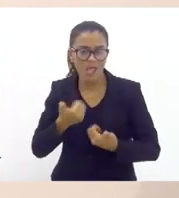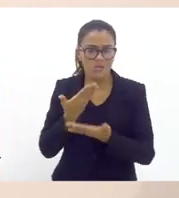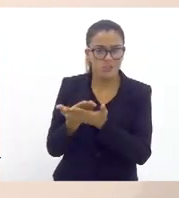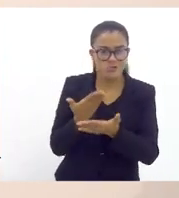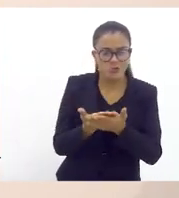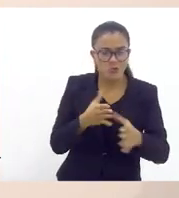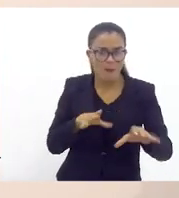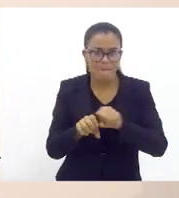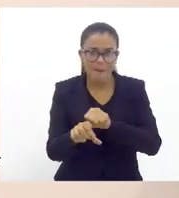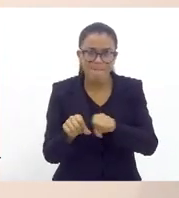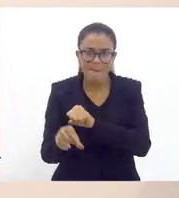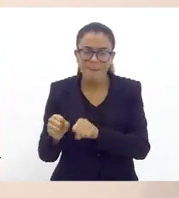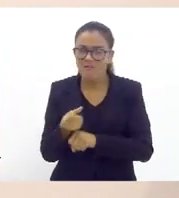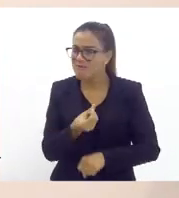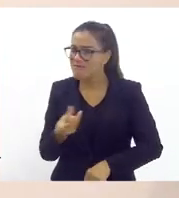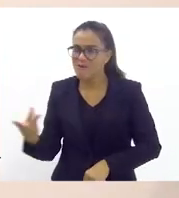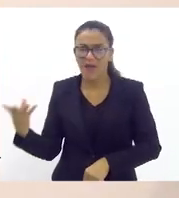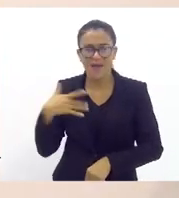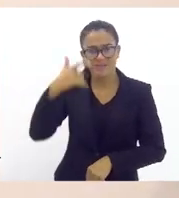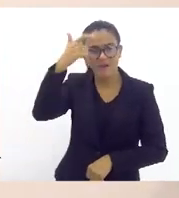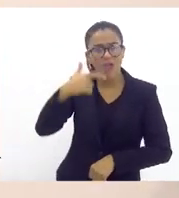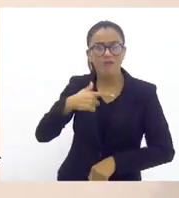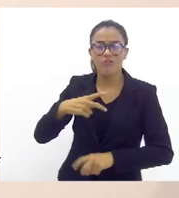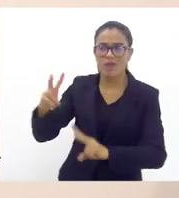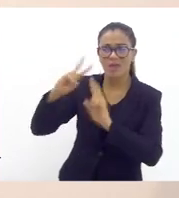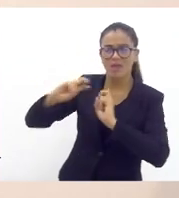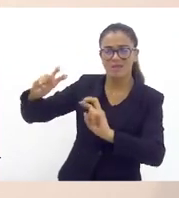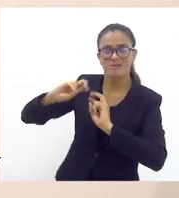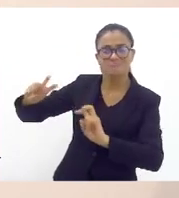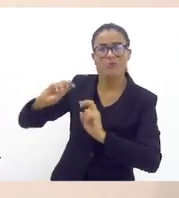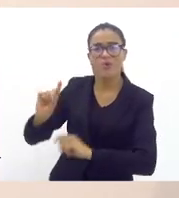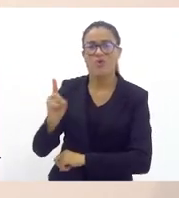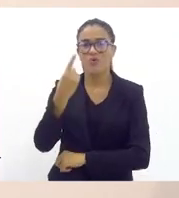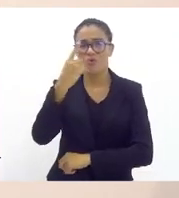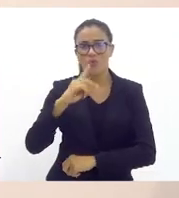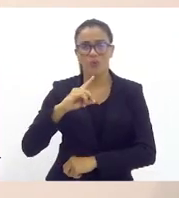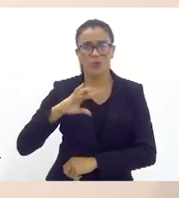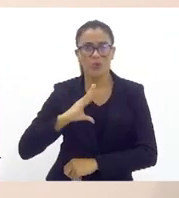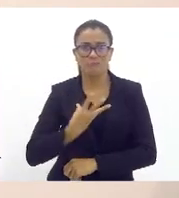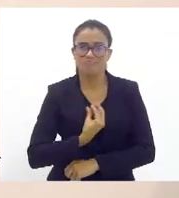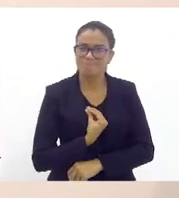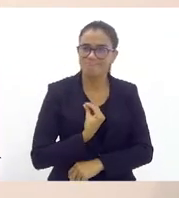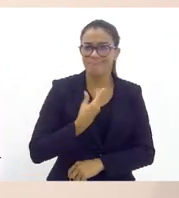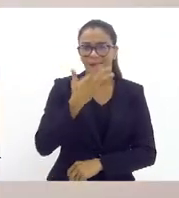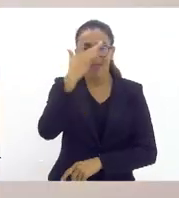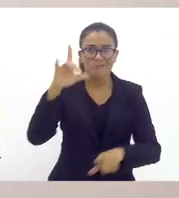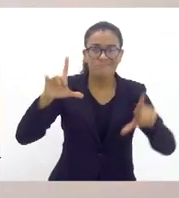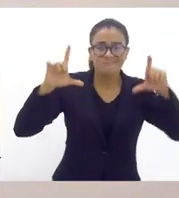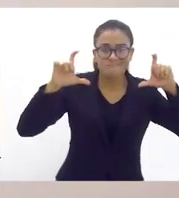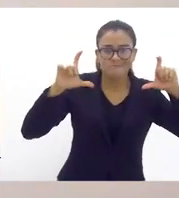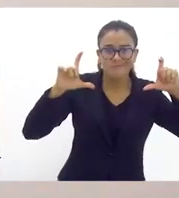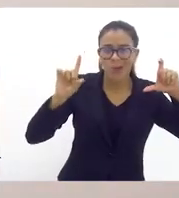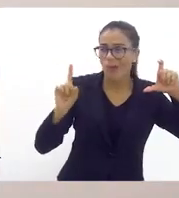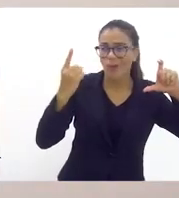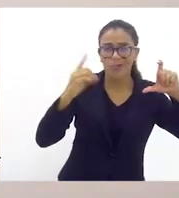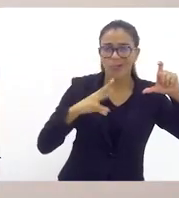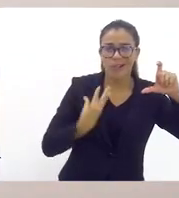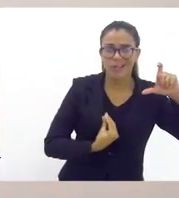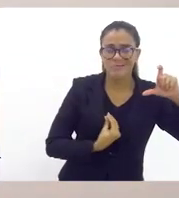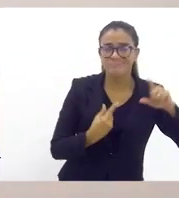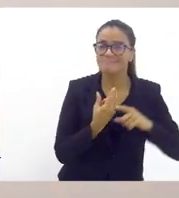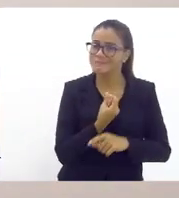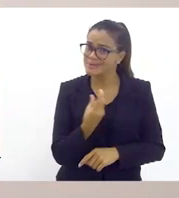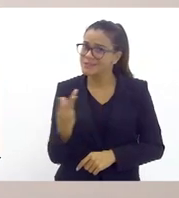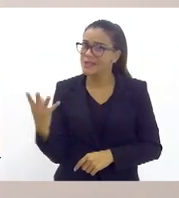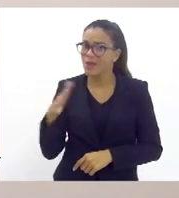estudo. Várias vezes eu fui token em empresas onde eu era o único trans para ser aquele cara da foto. E muitas vezes